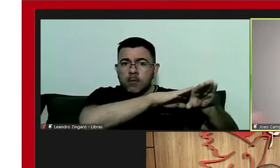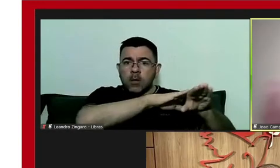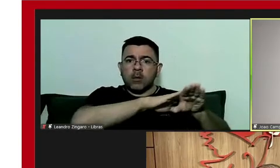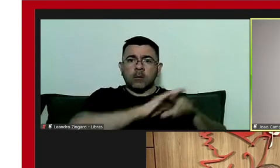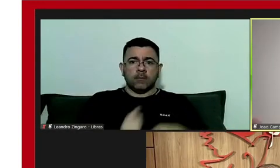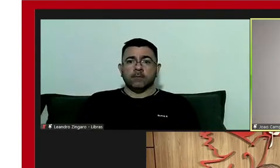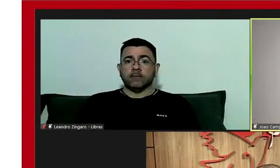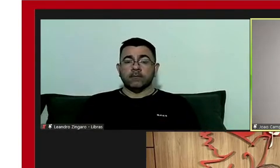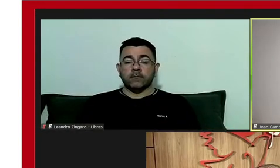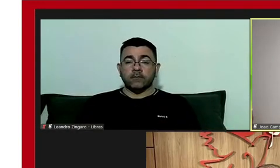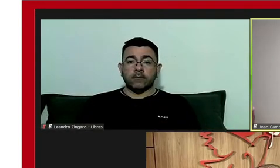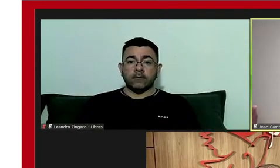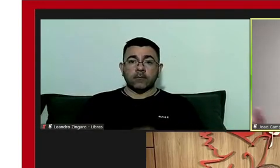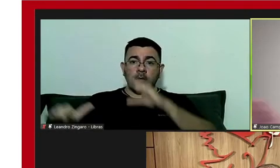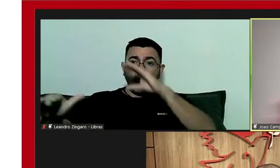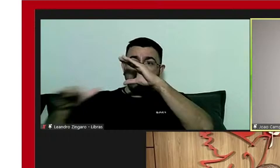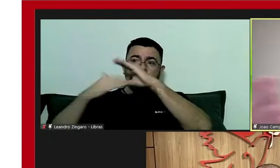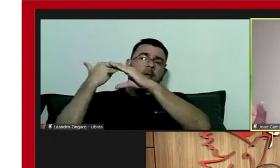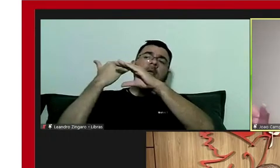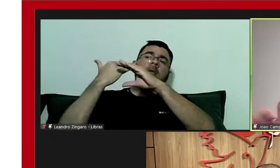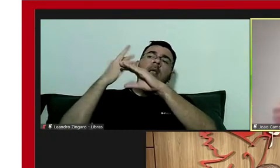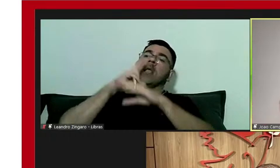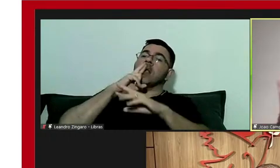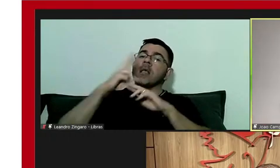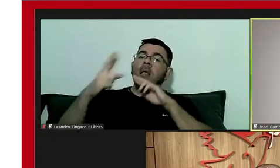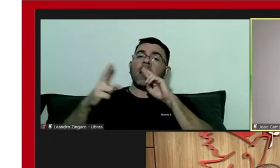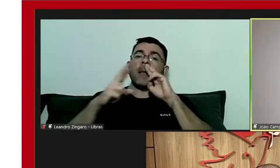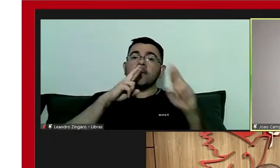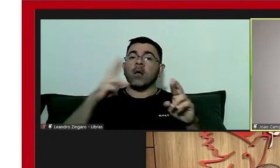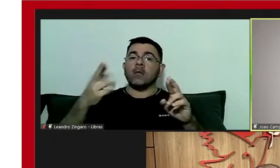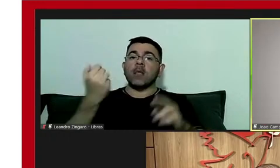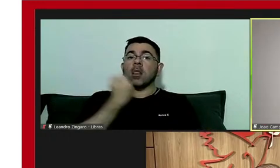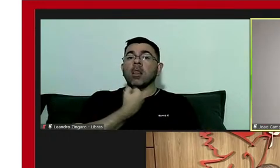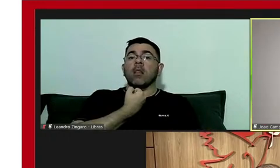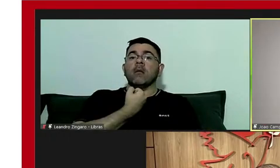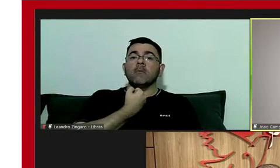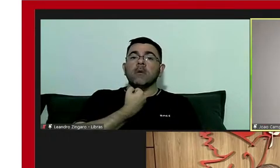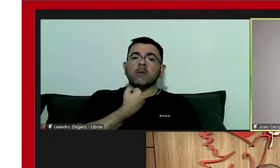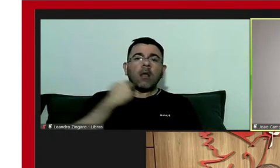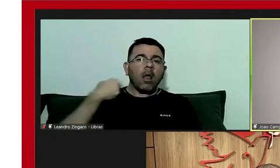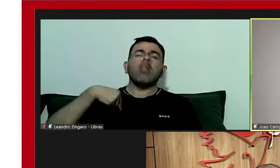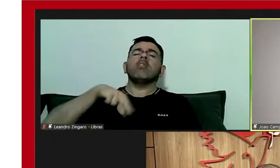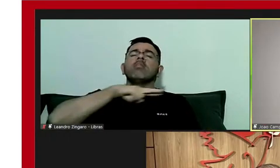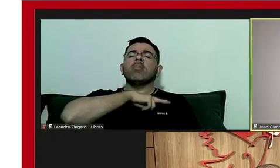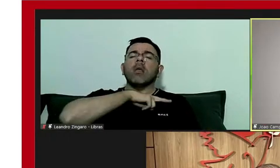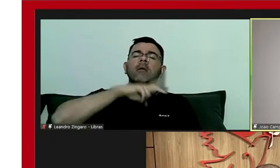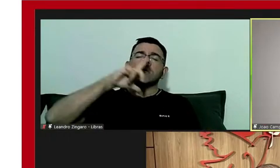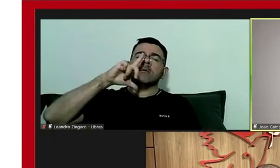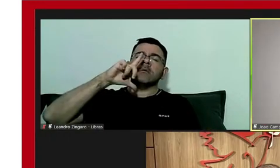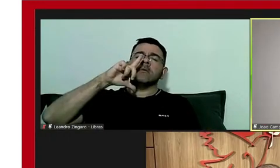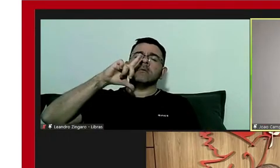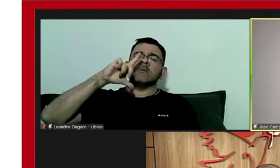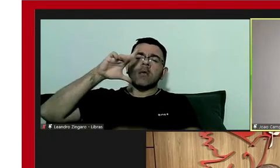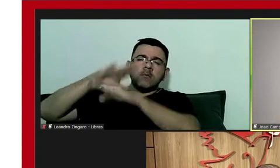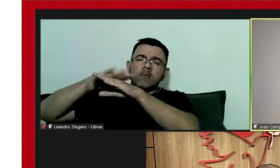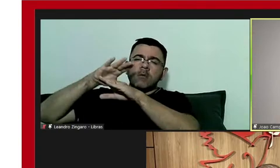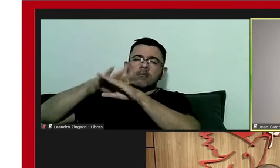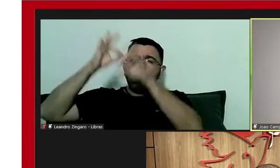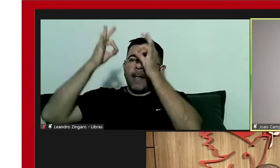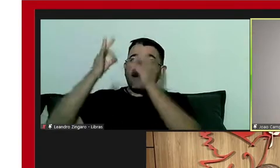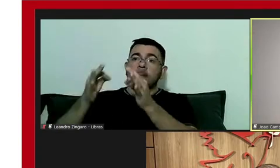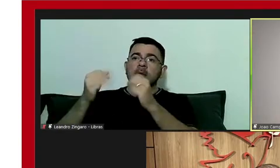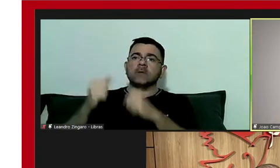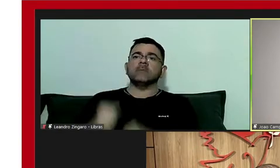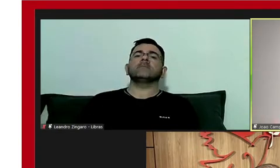ter e vem a devolutiva das pessoas então com base nisso a gente faz muito mais assertivo e aí naturalmente o reconhecimento